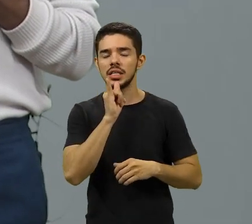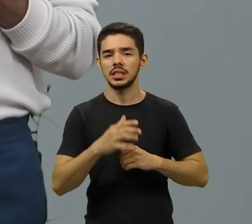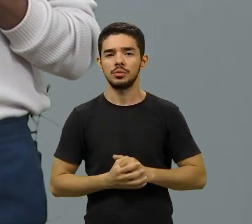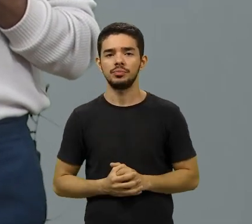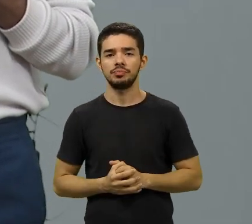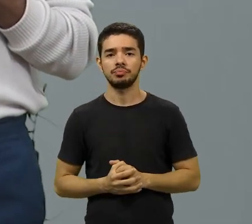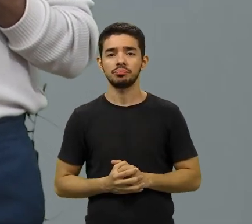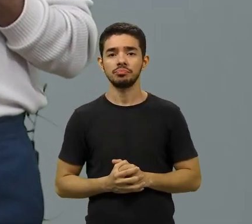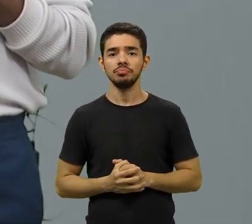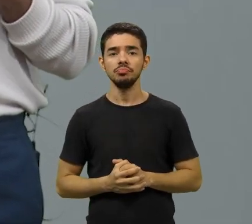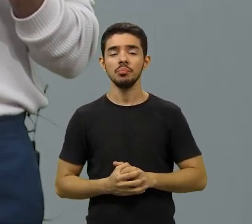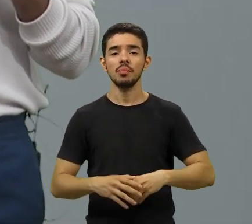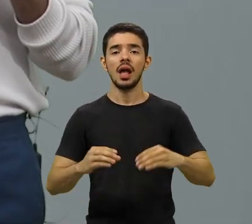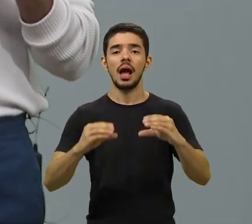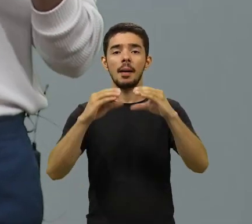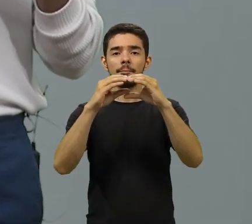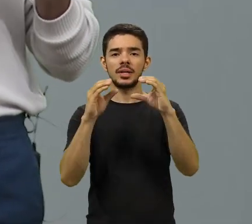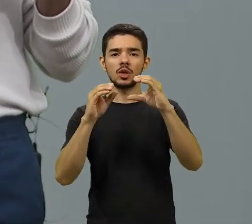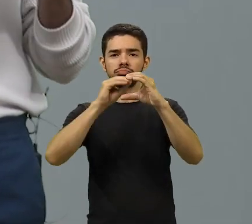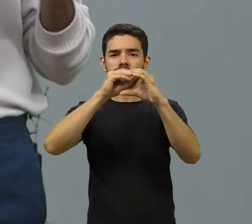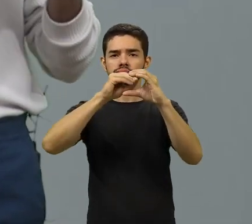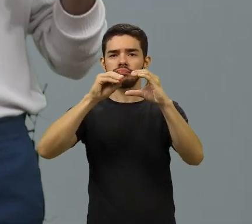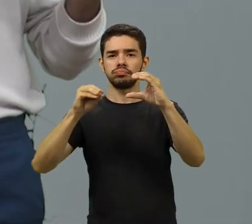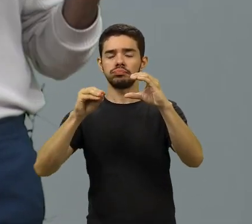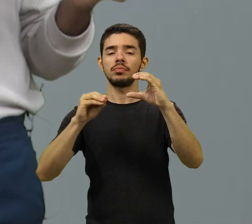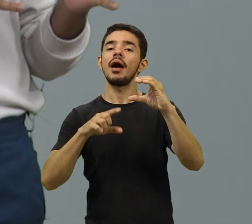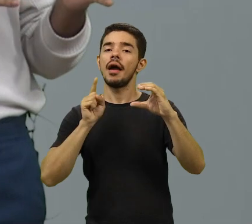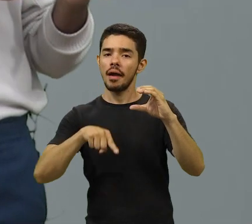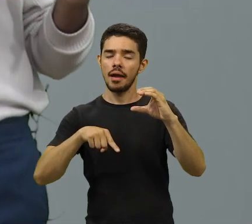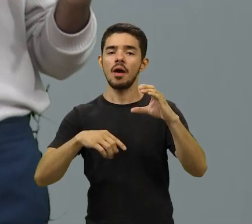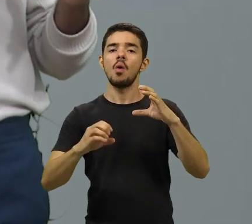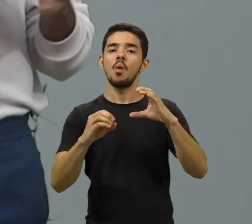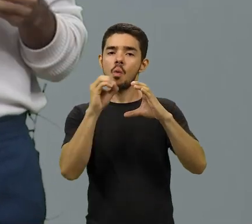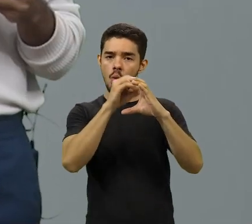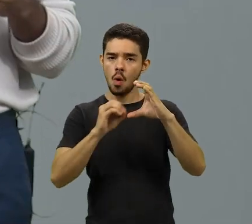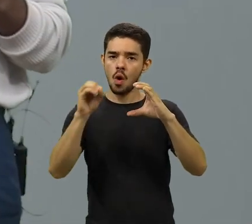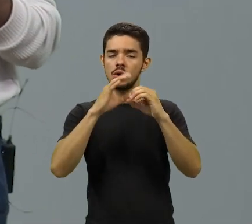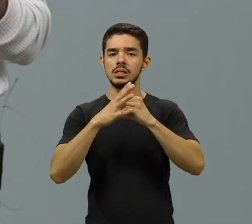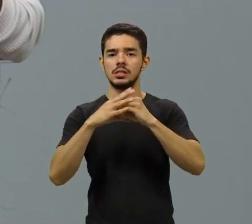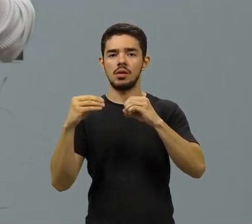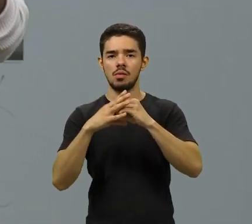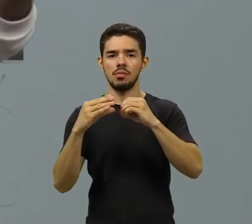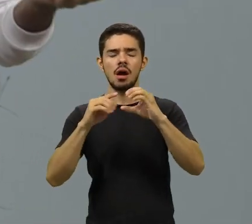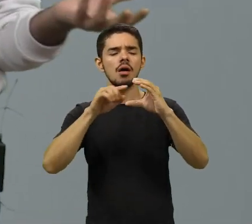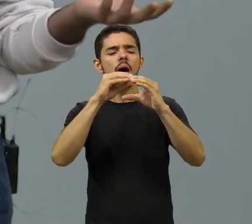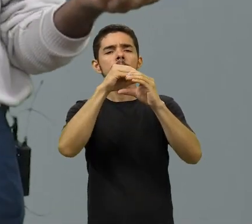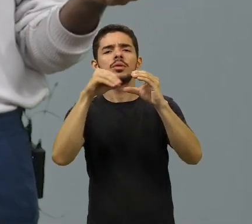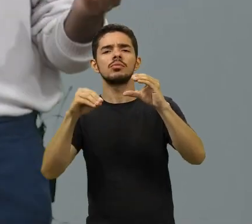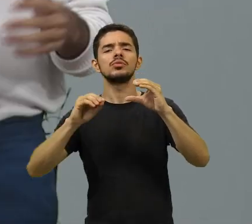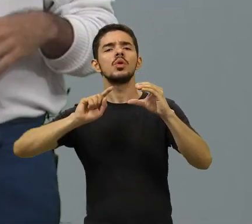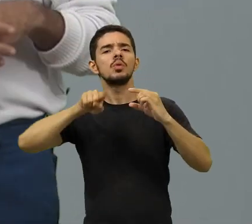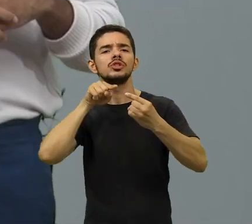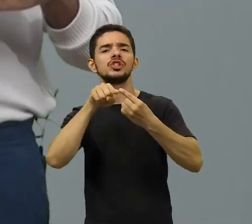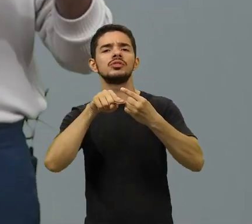da mitocôndria, a mitocôndria é uma organela celular, que tem como função gerar